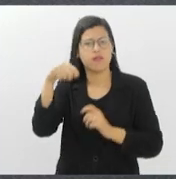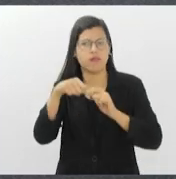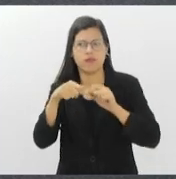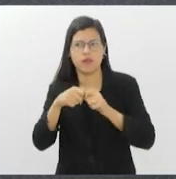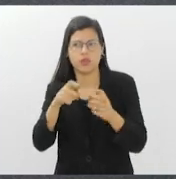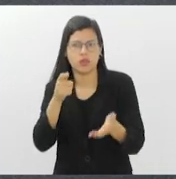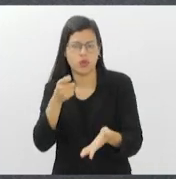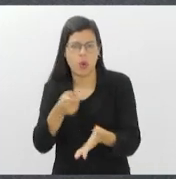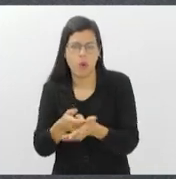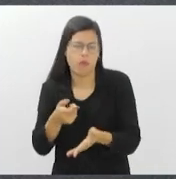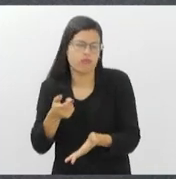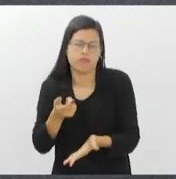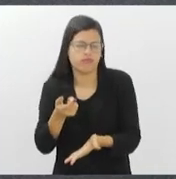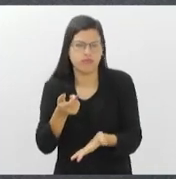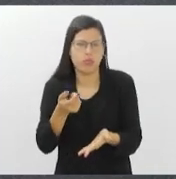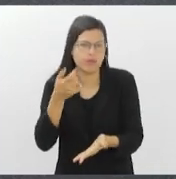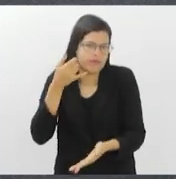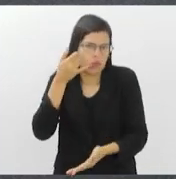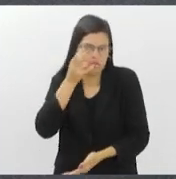pelo telefone,